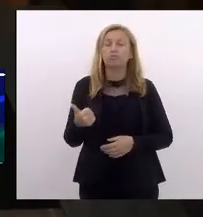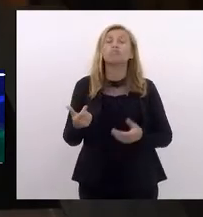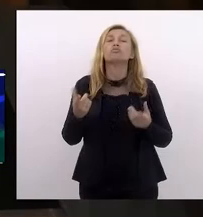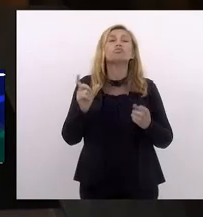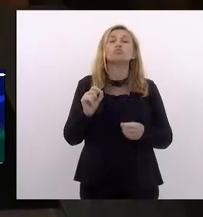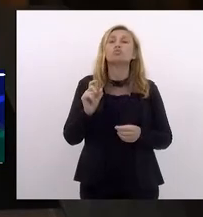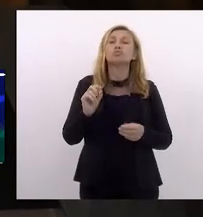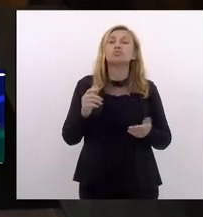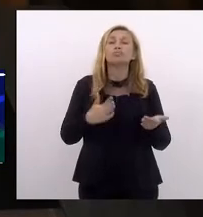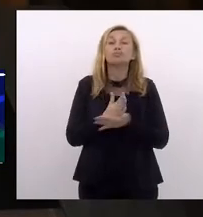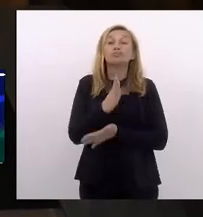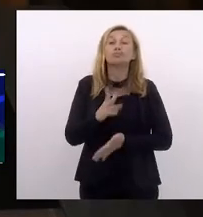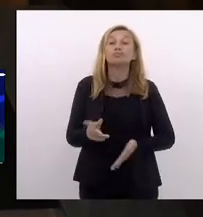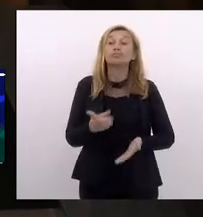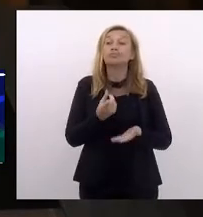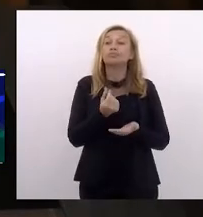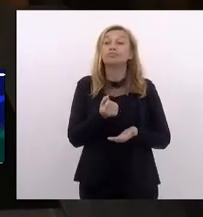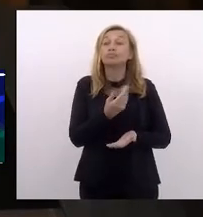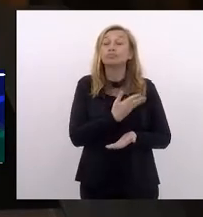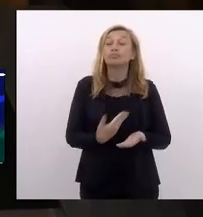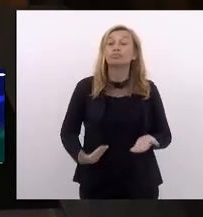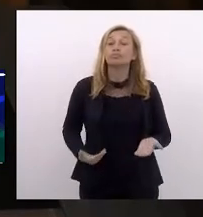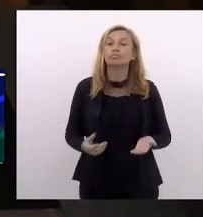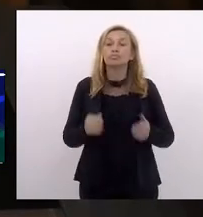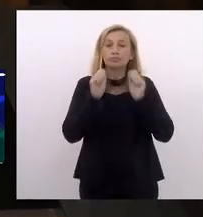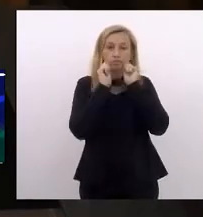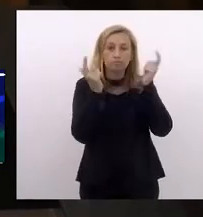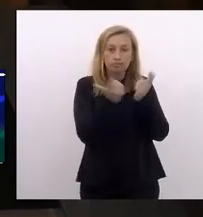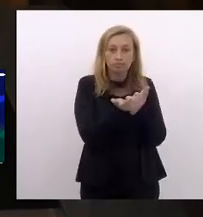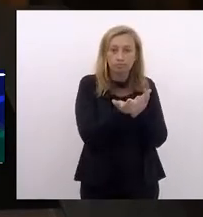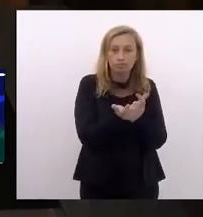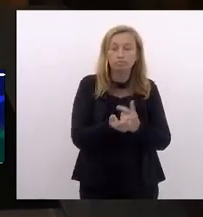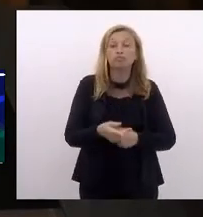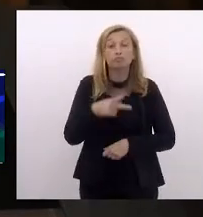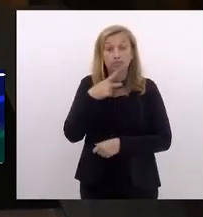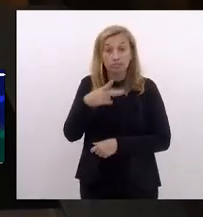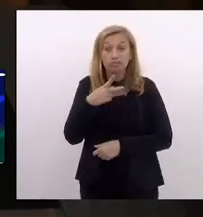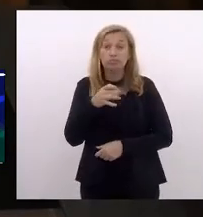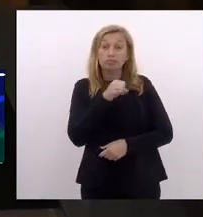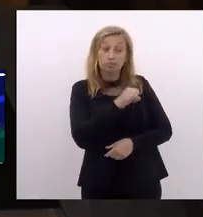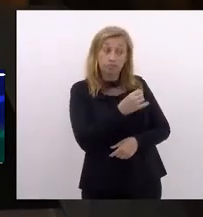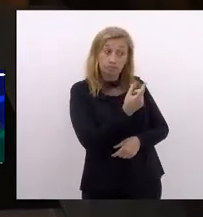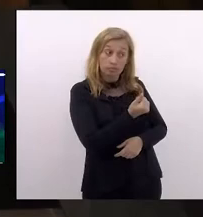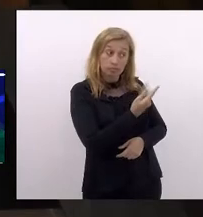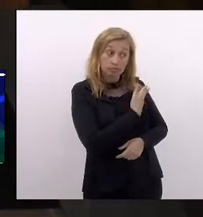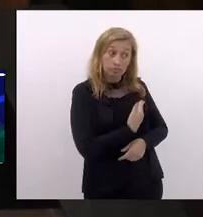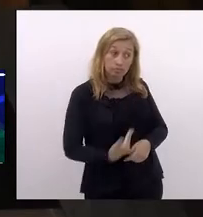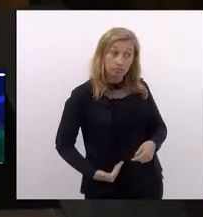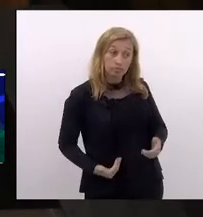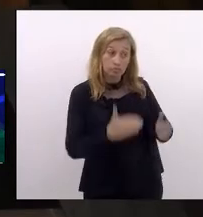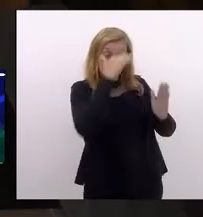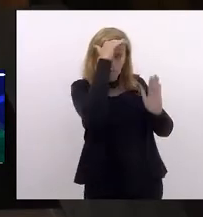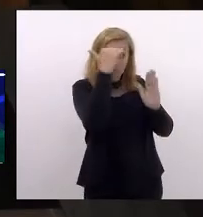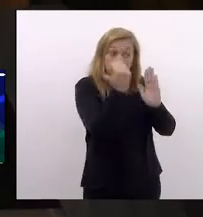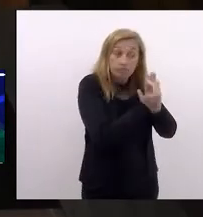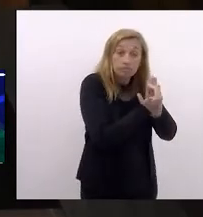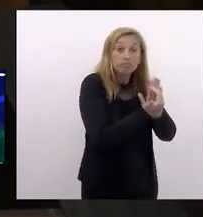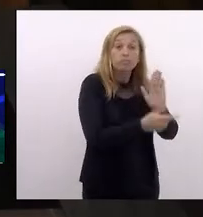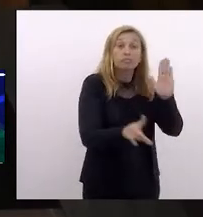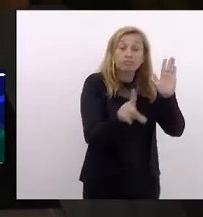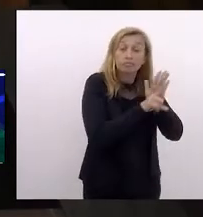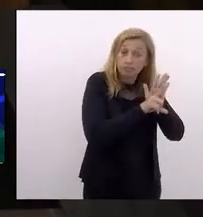e Assembleia Legislativa dizer se essas contas cumpriram a